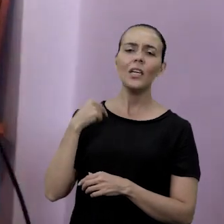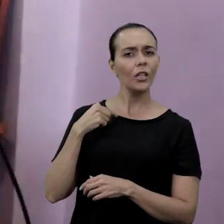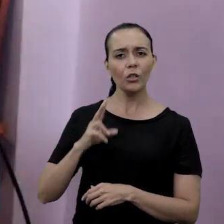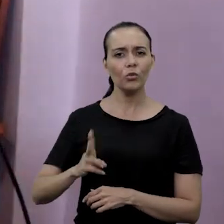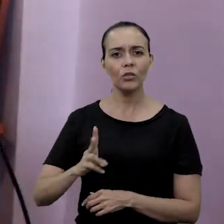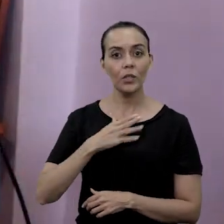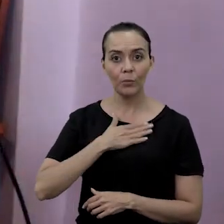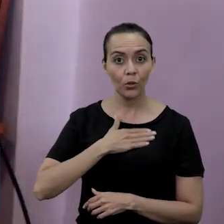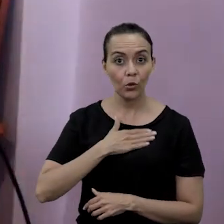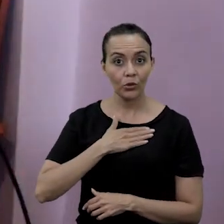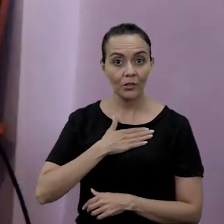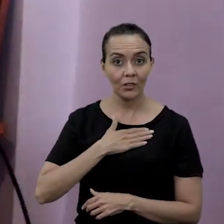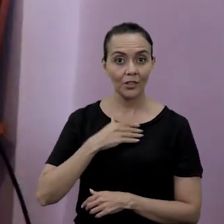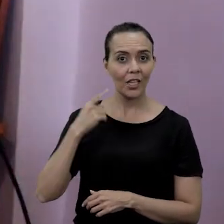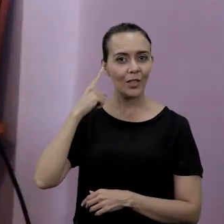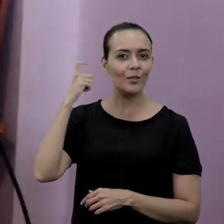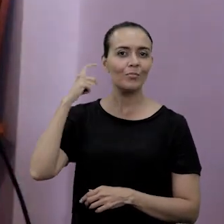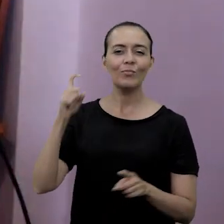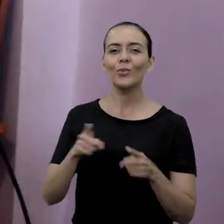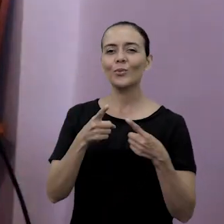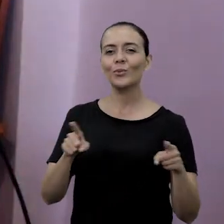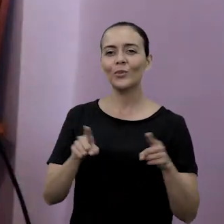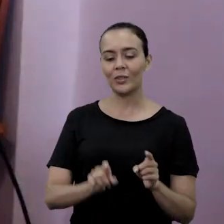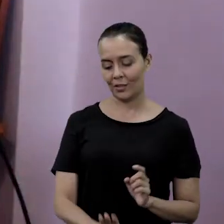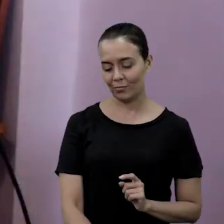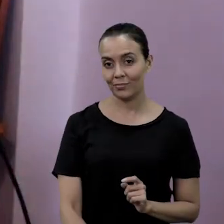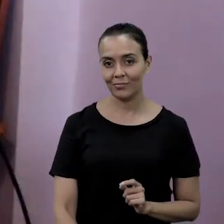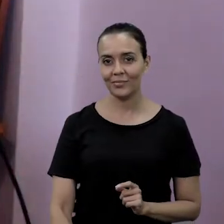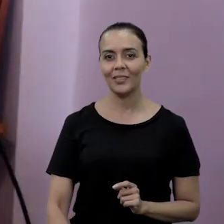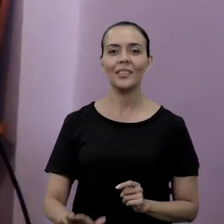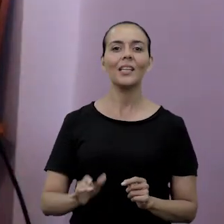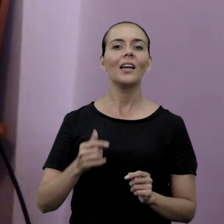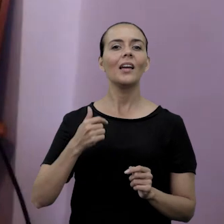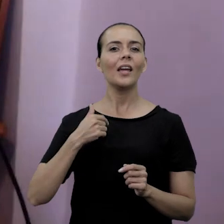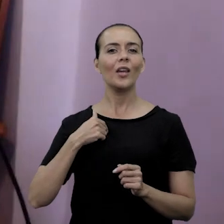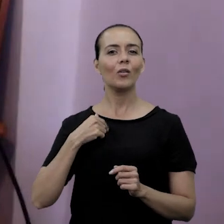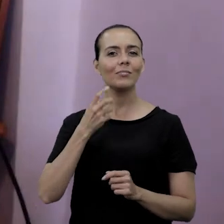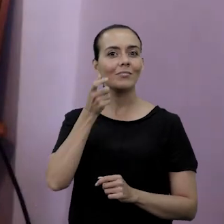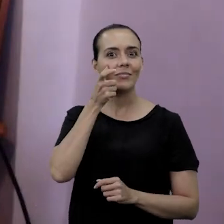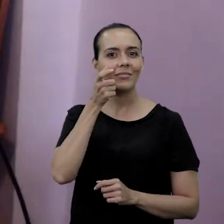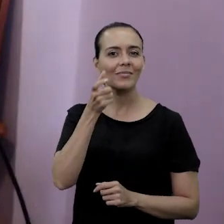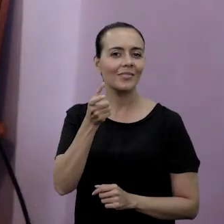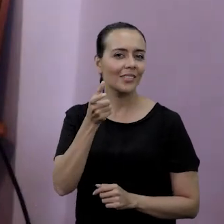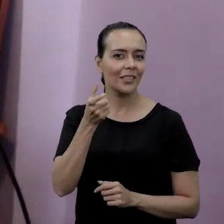eu sempre gostei de som desde pequeno, música, sempre me interessei.